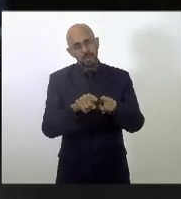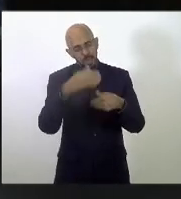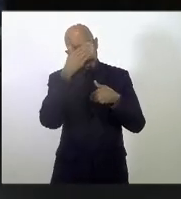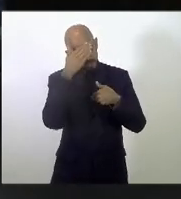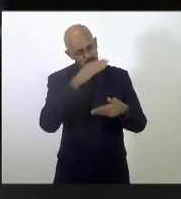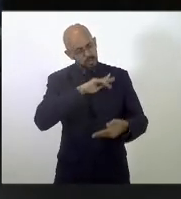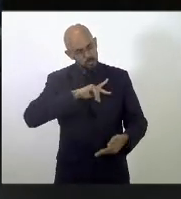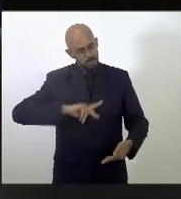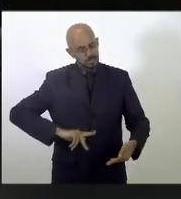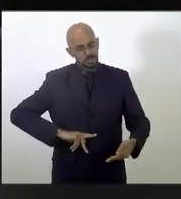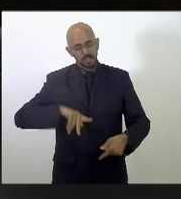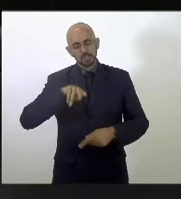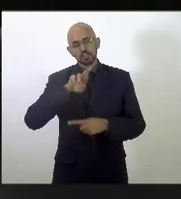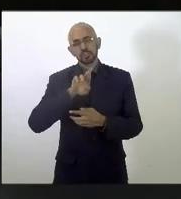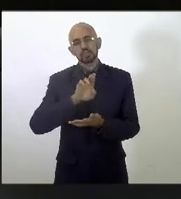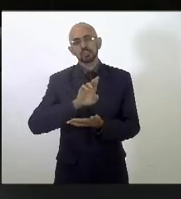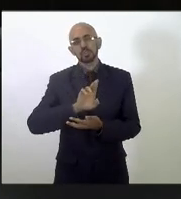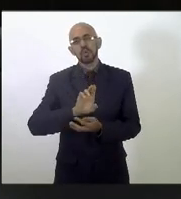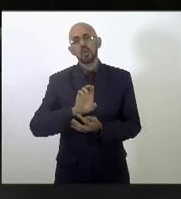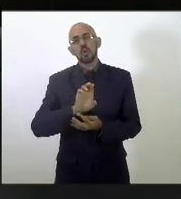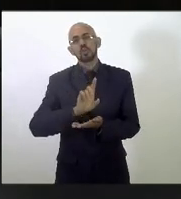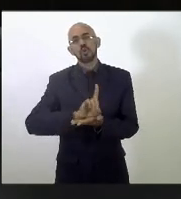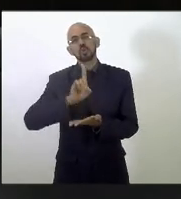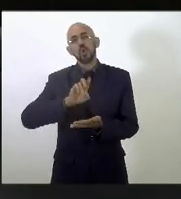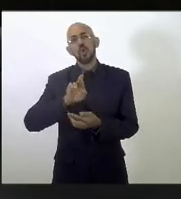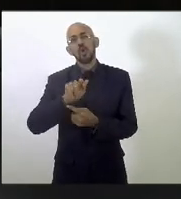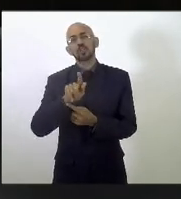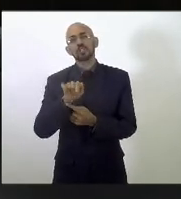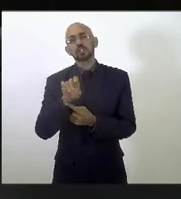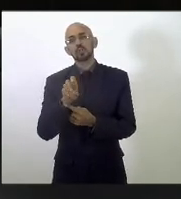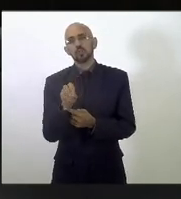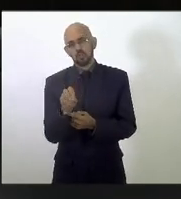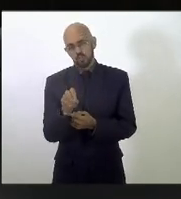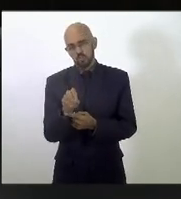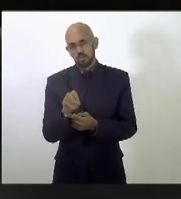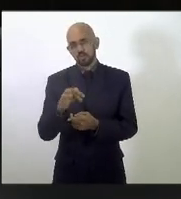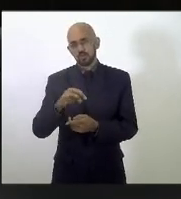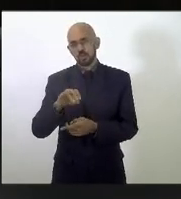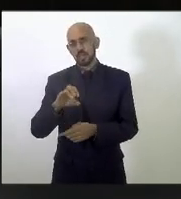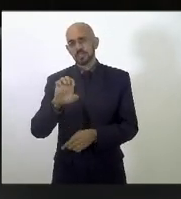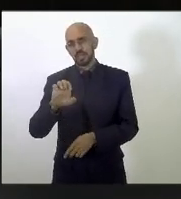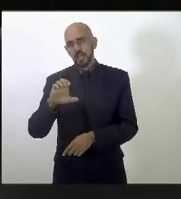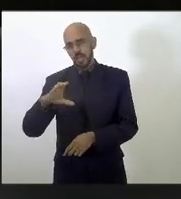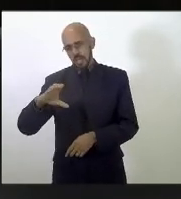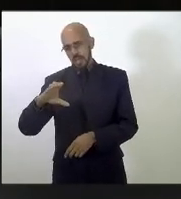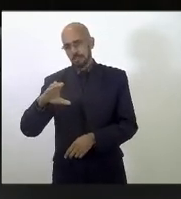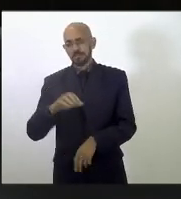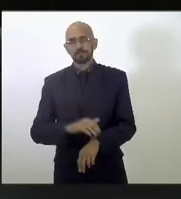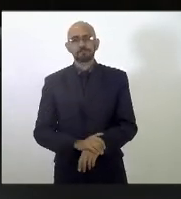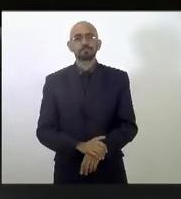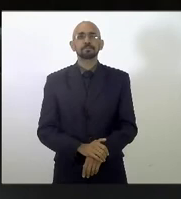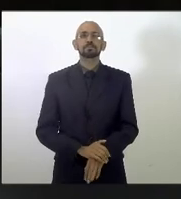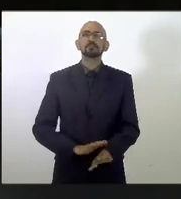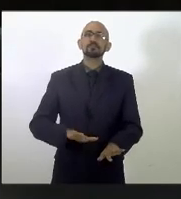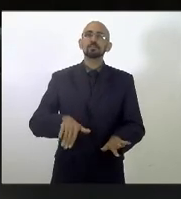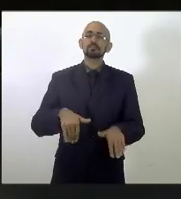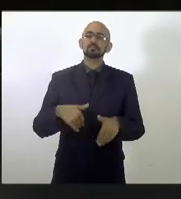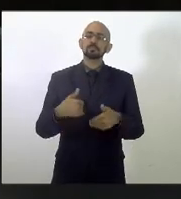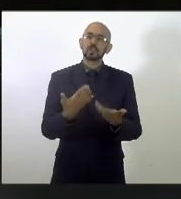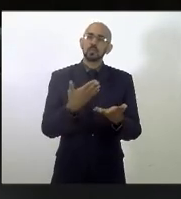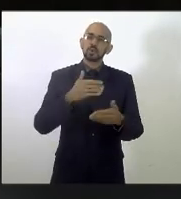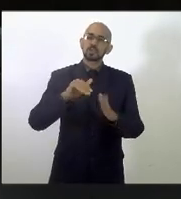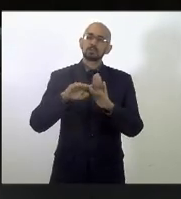Nascimento por esse TCE tão aberto ao diálogo. Ou seja, esse